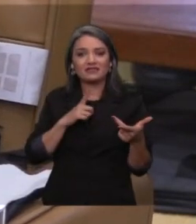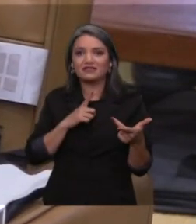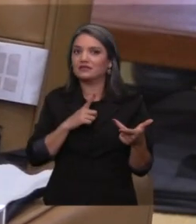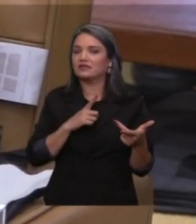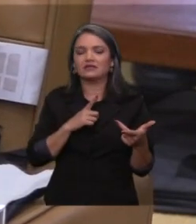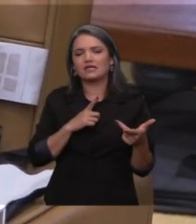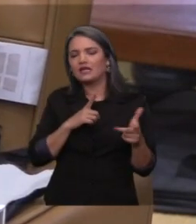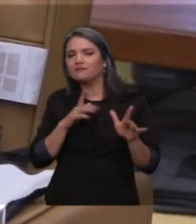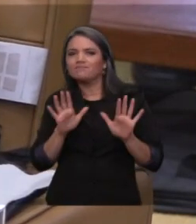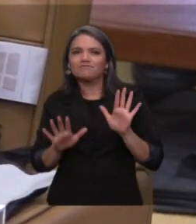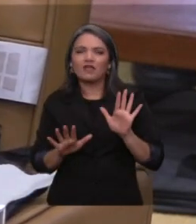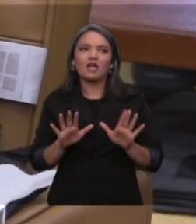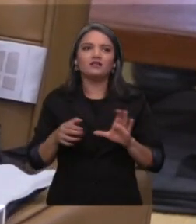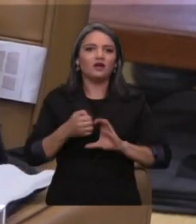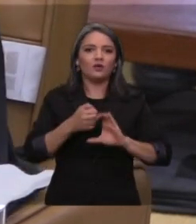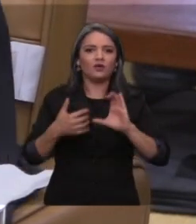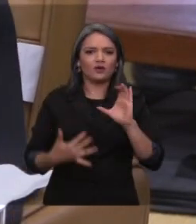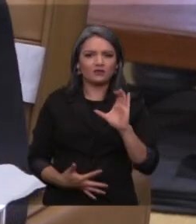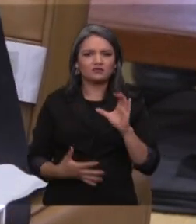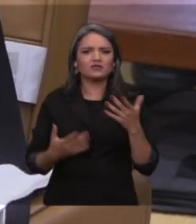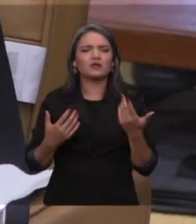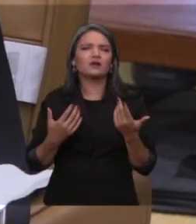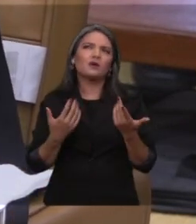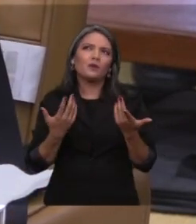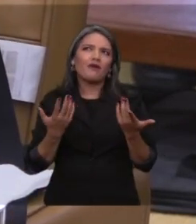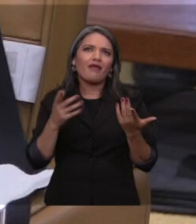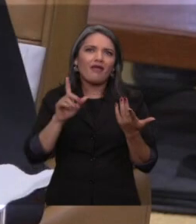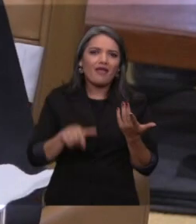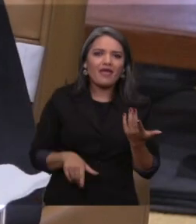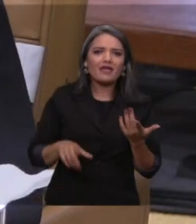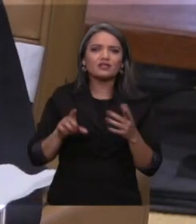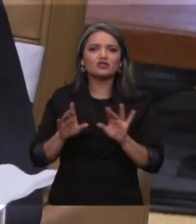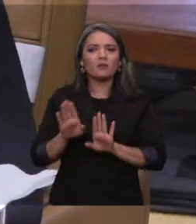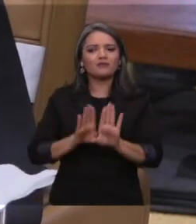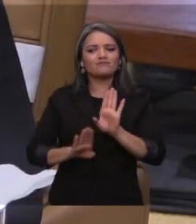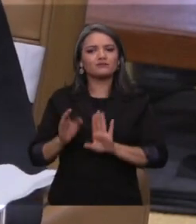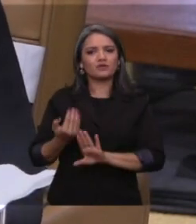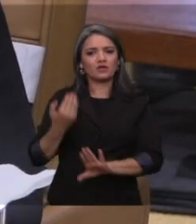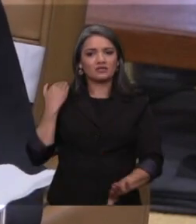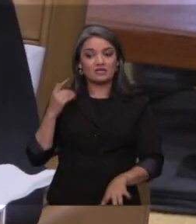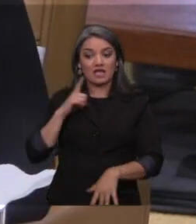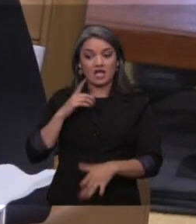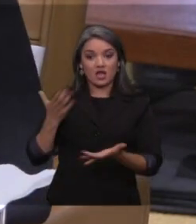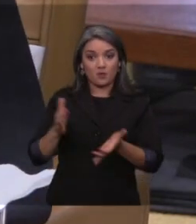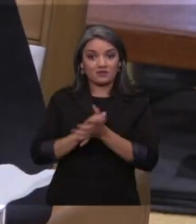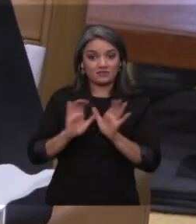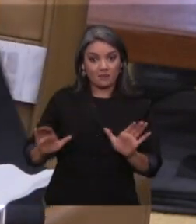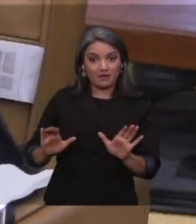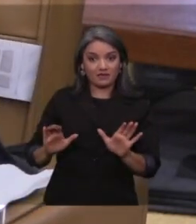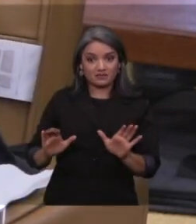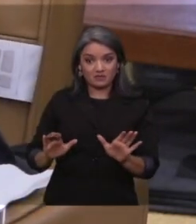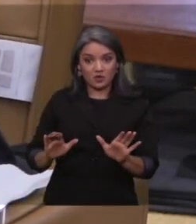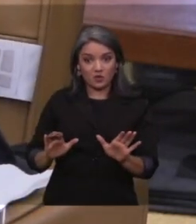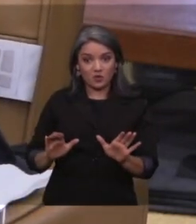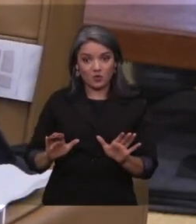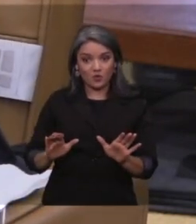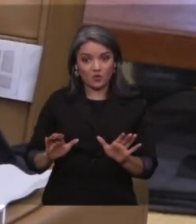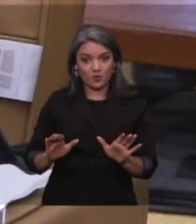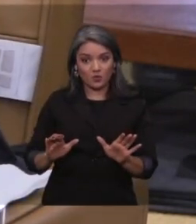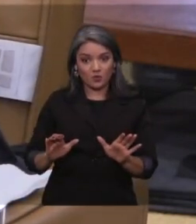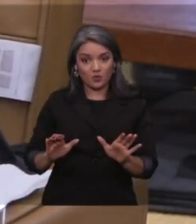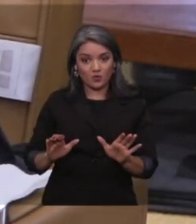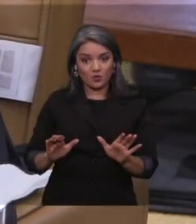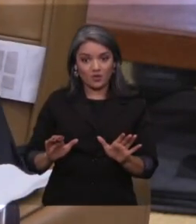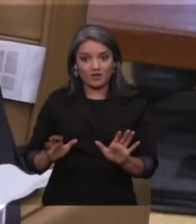uma certa caracterização de natureza cautelar. Era a separação como estágio intermediário entre o casamento e